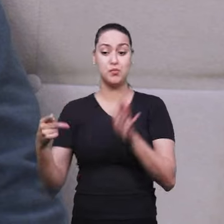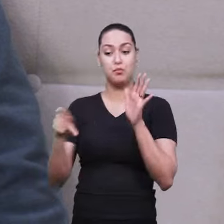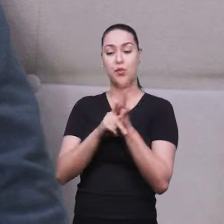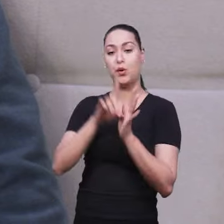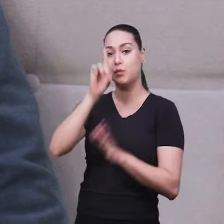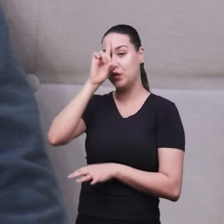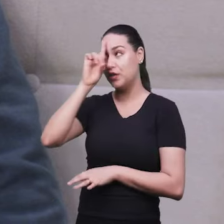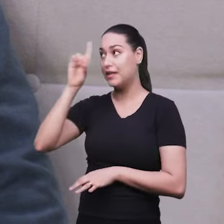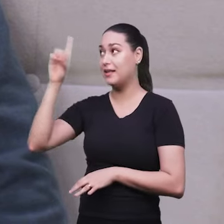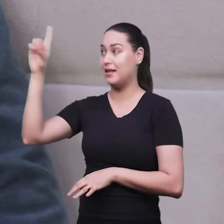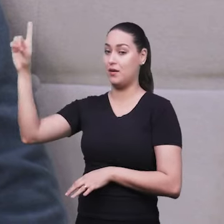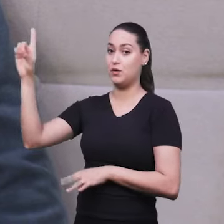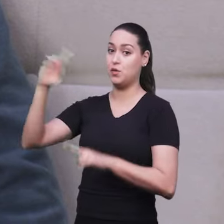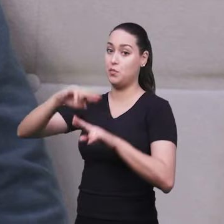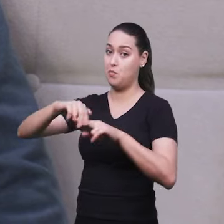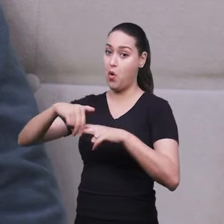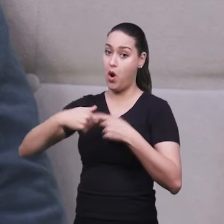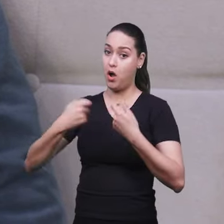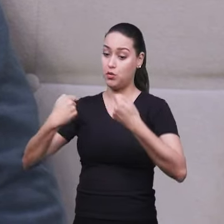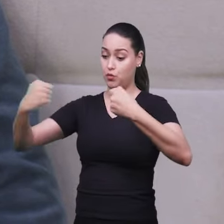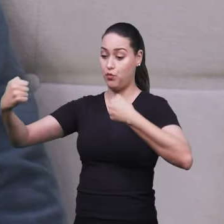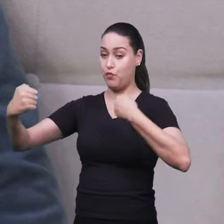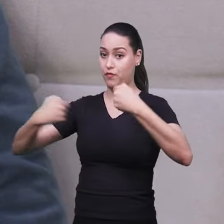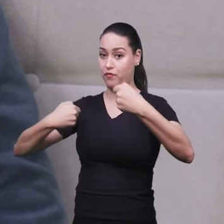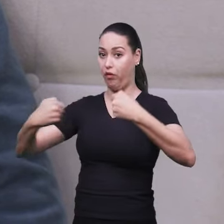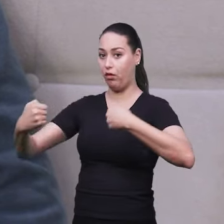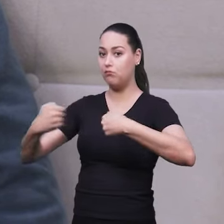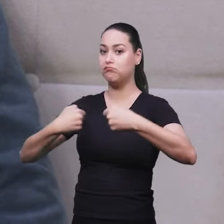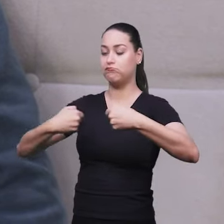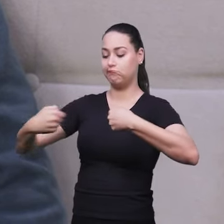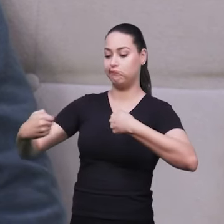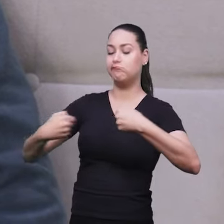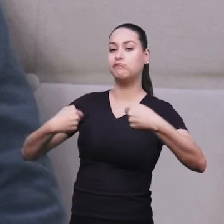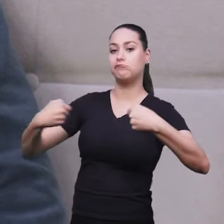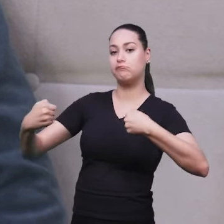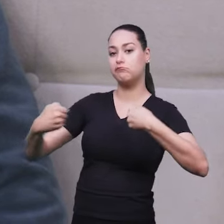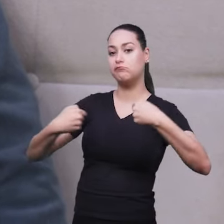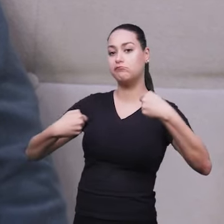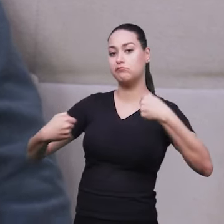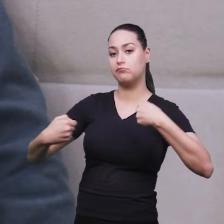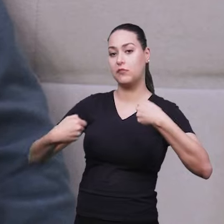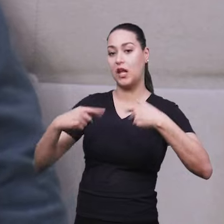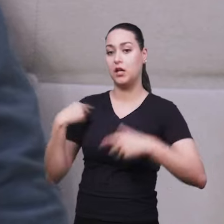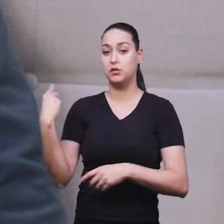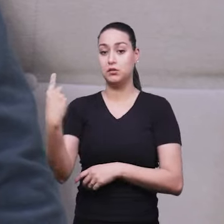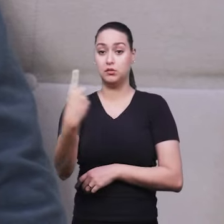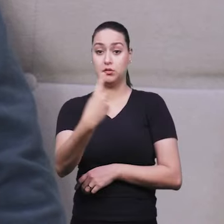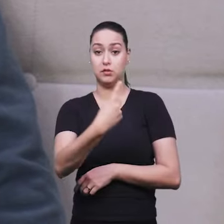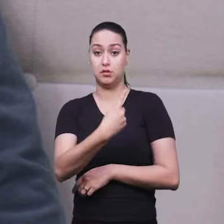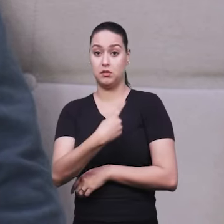como propriedade do Senhor e pelo seu governo nas nossas vidas,